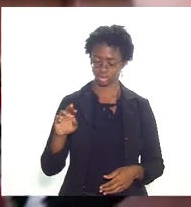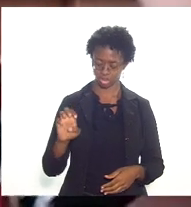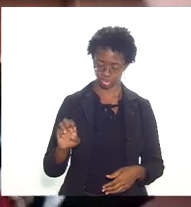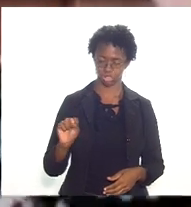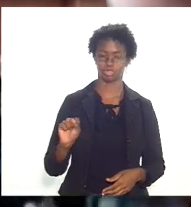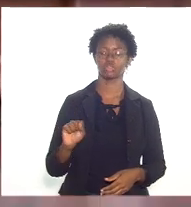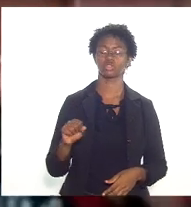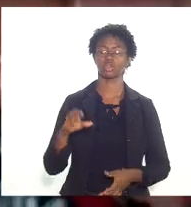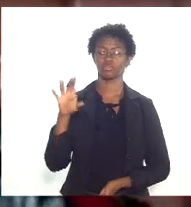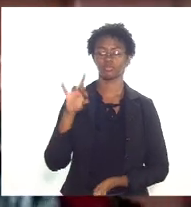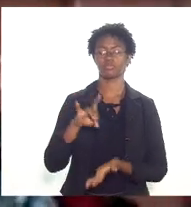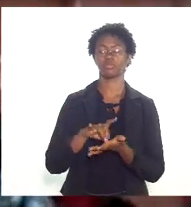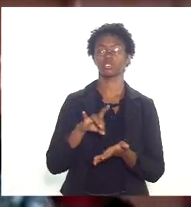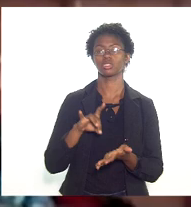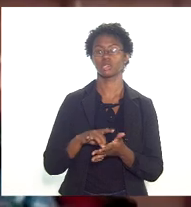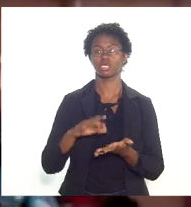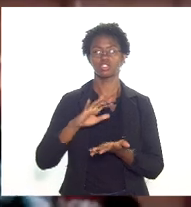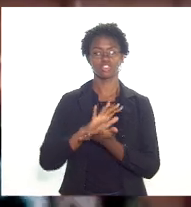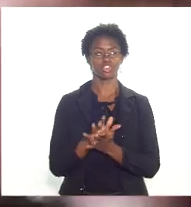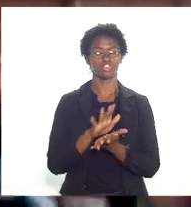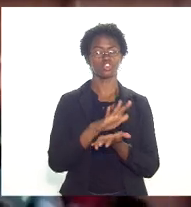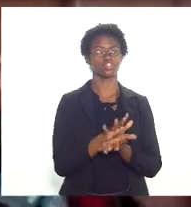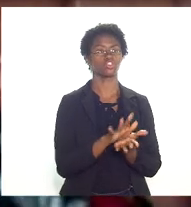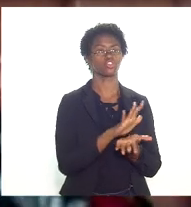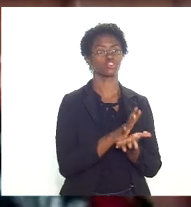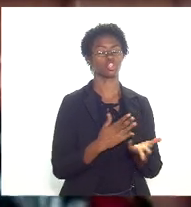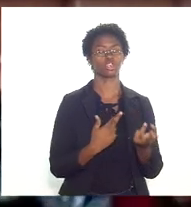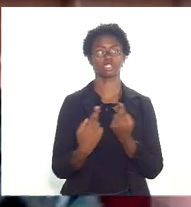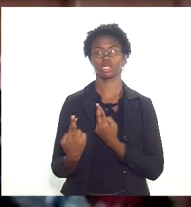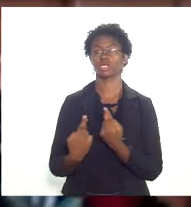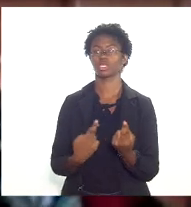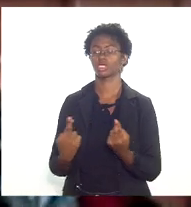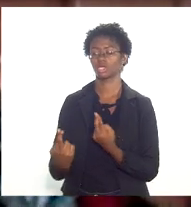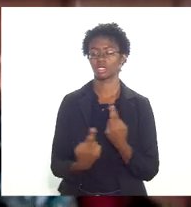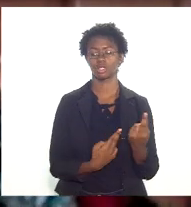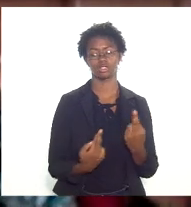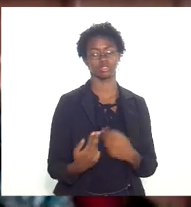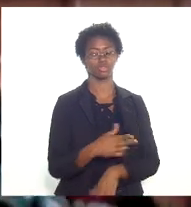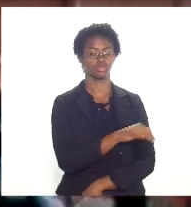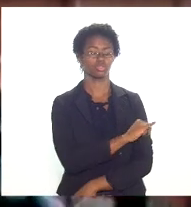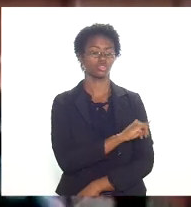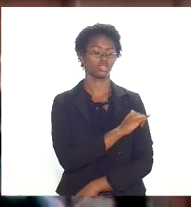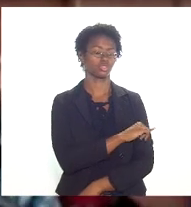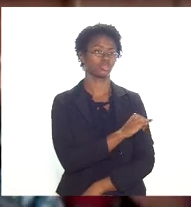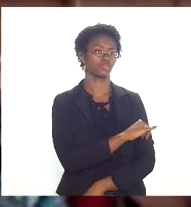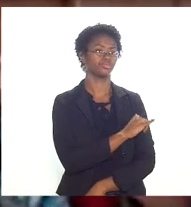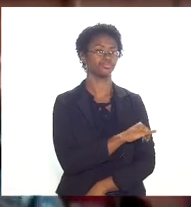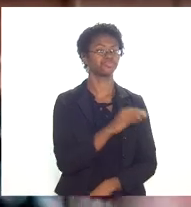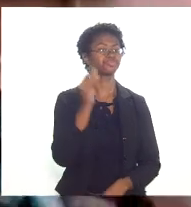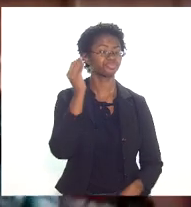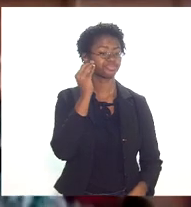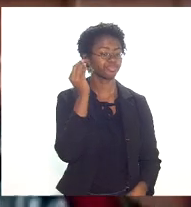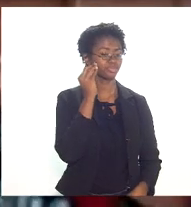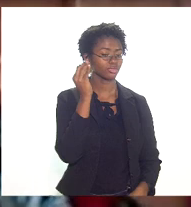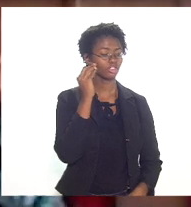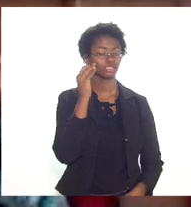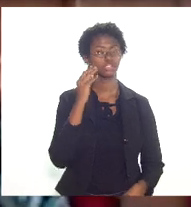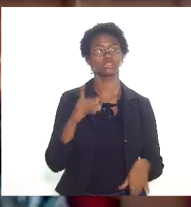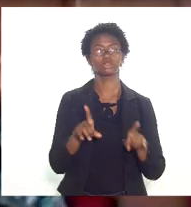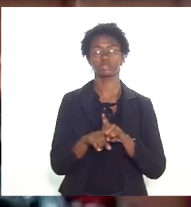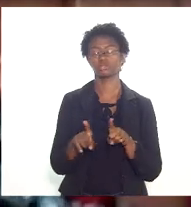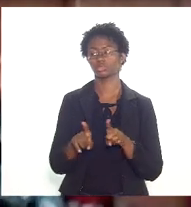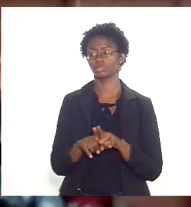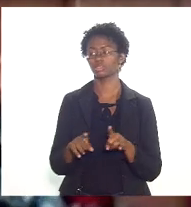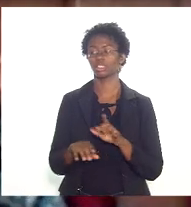uma verdadeira destruição das relações com o estado do Rio de Janeiro e a tentativa de encantar o